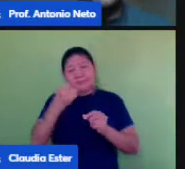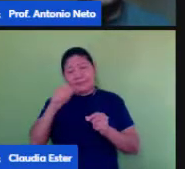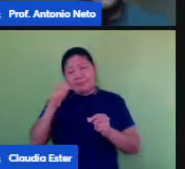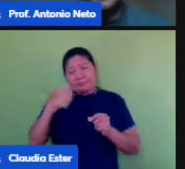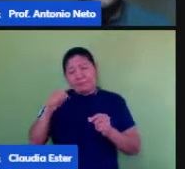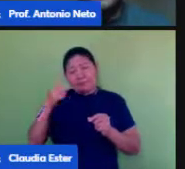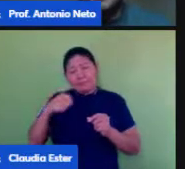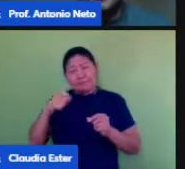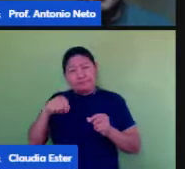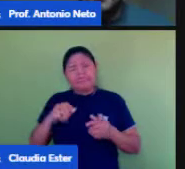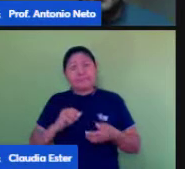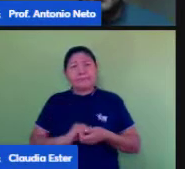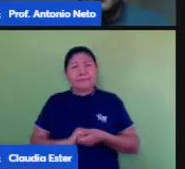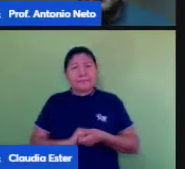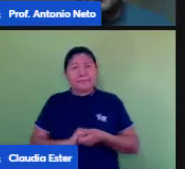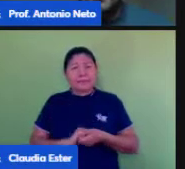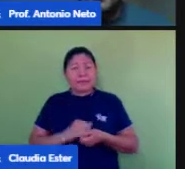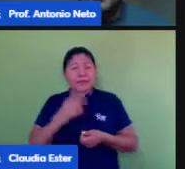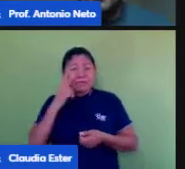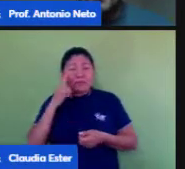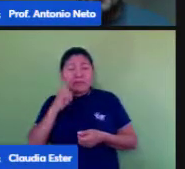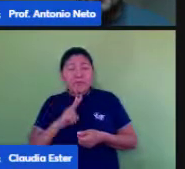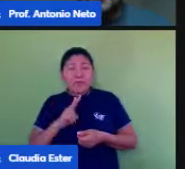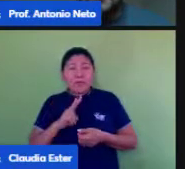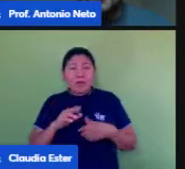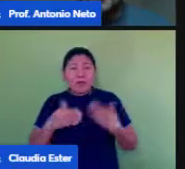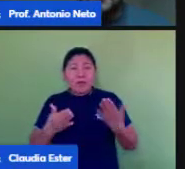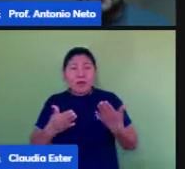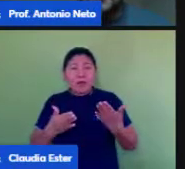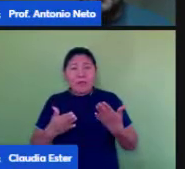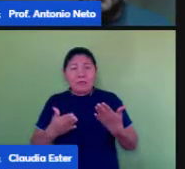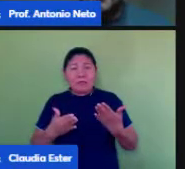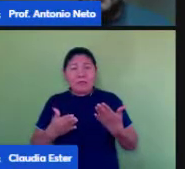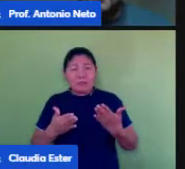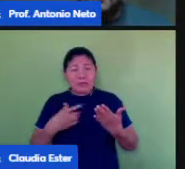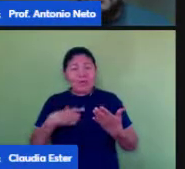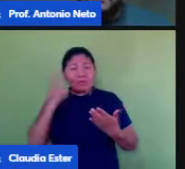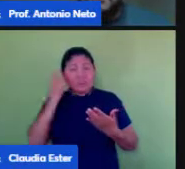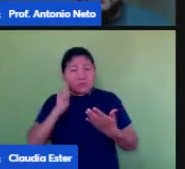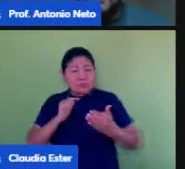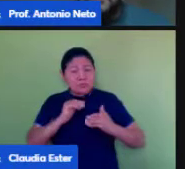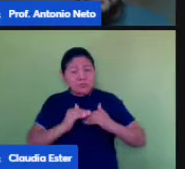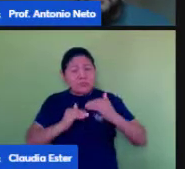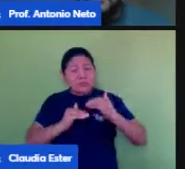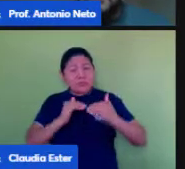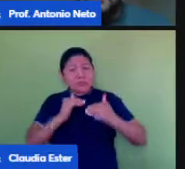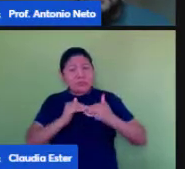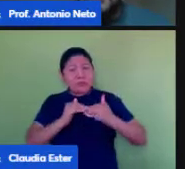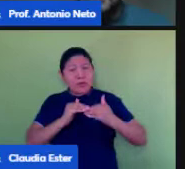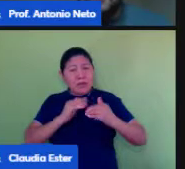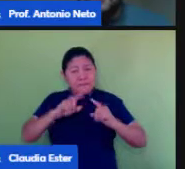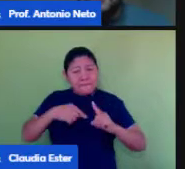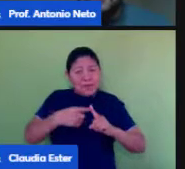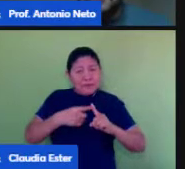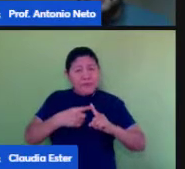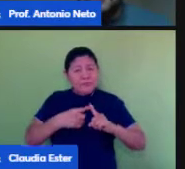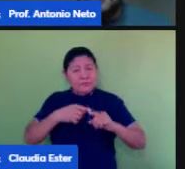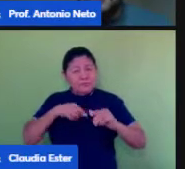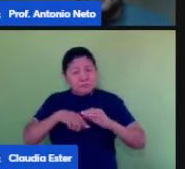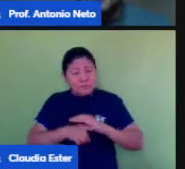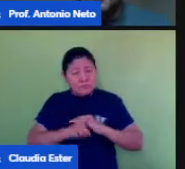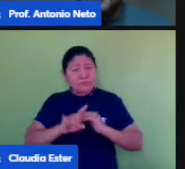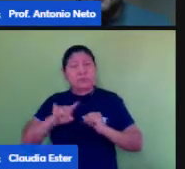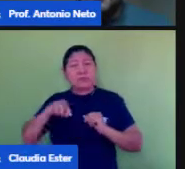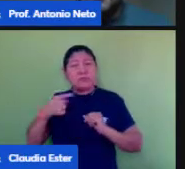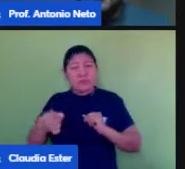alfabético? Então, eu vou olhar para esses níveis de escrita e vou aprofundando a avaliação. Aqui nós trouxemos apenas